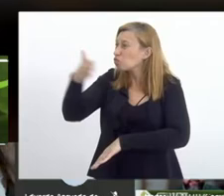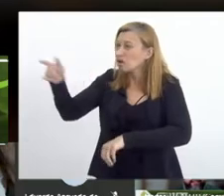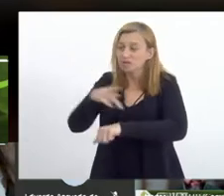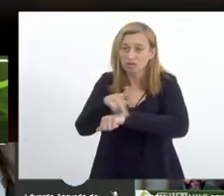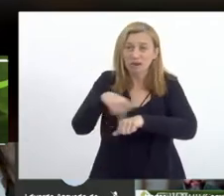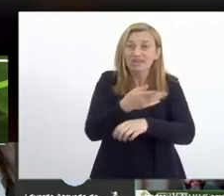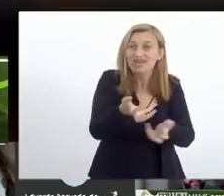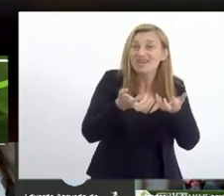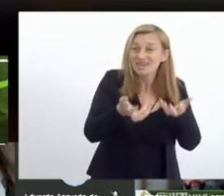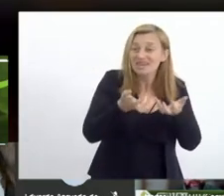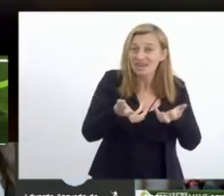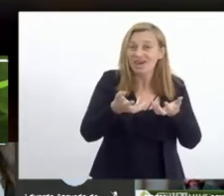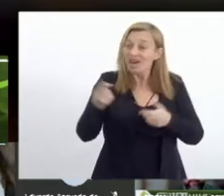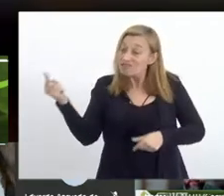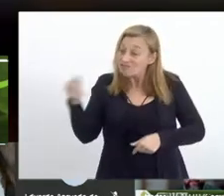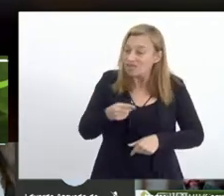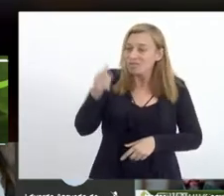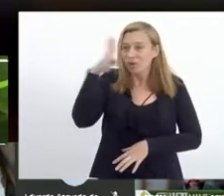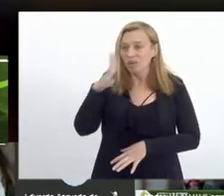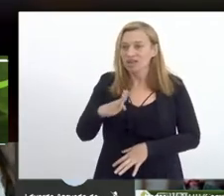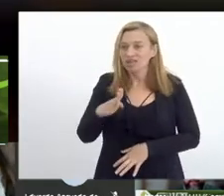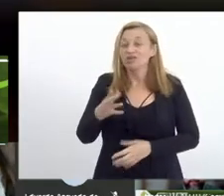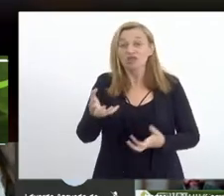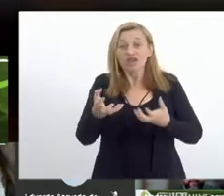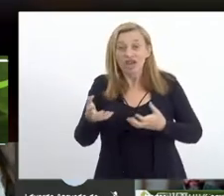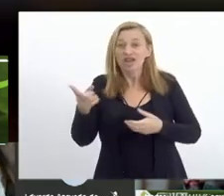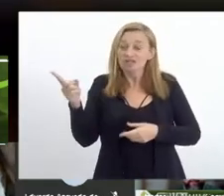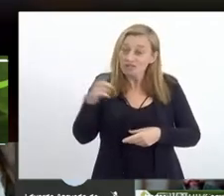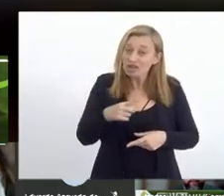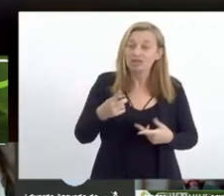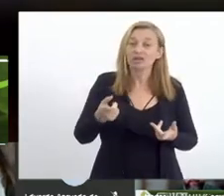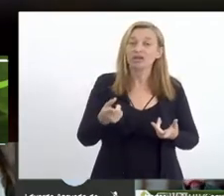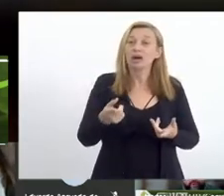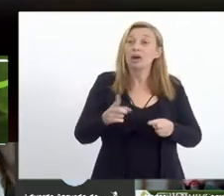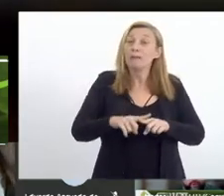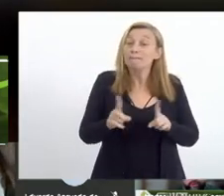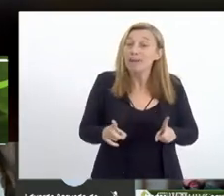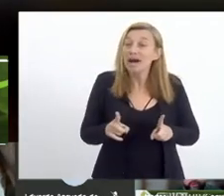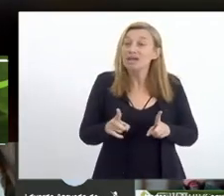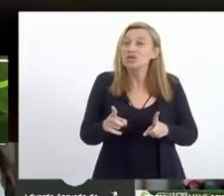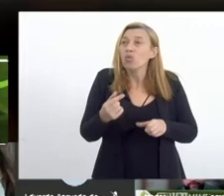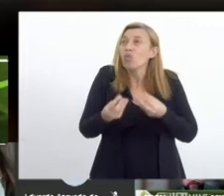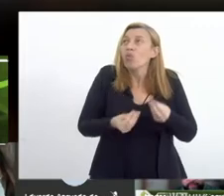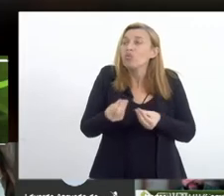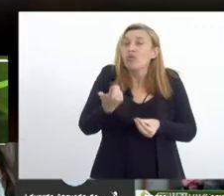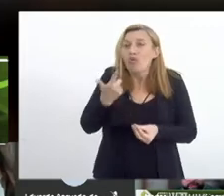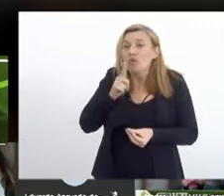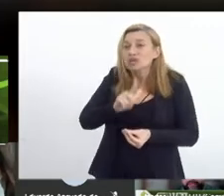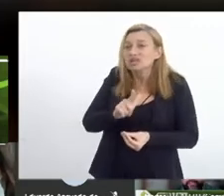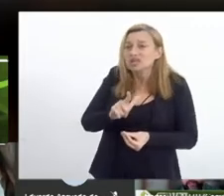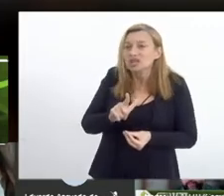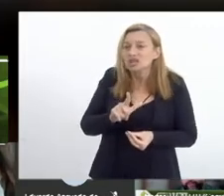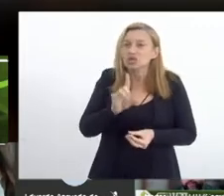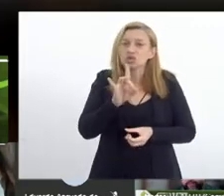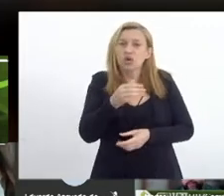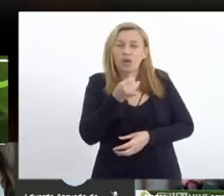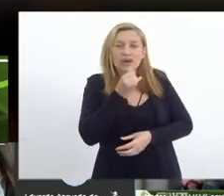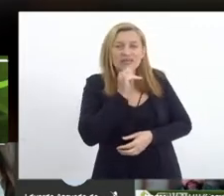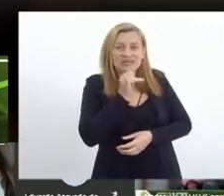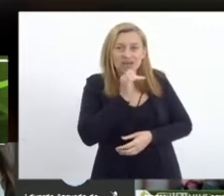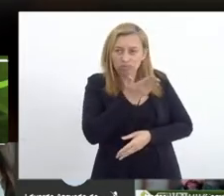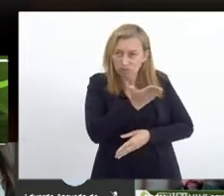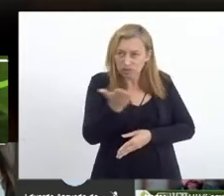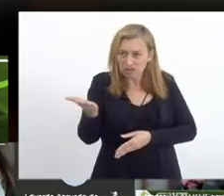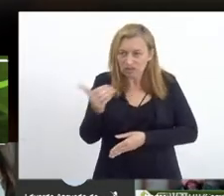que querem vir ao Brasil, que querem vir para o Rio de Janeiro, mas como eu consigo, só para dar um exemplo para os senhores e